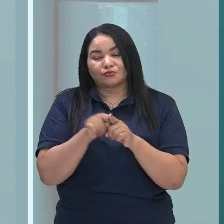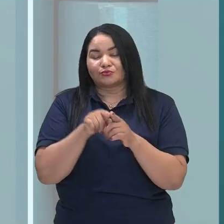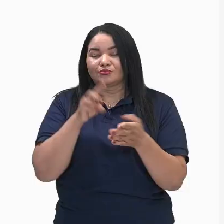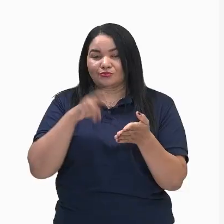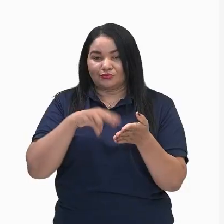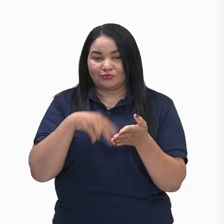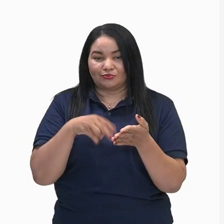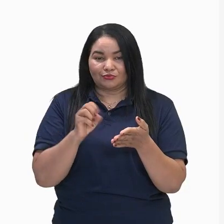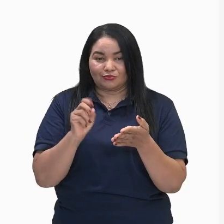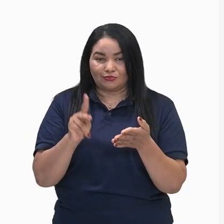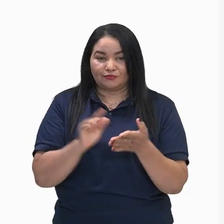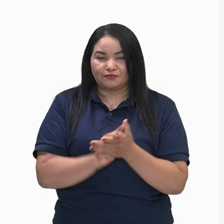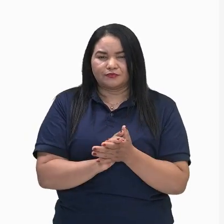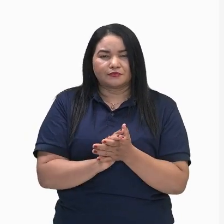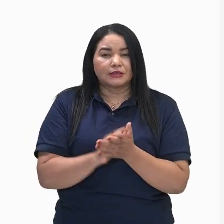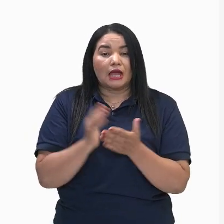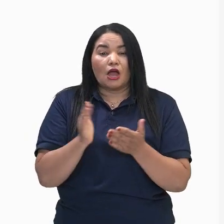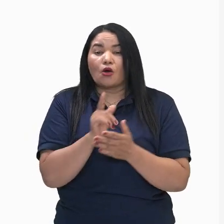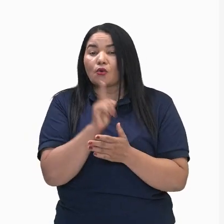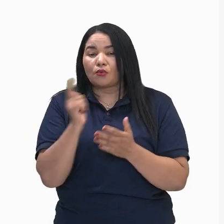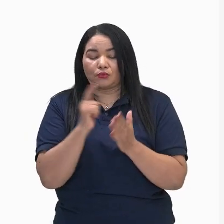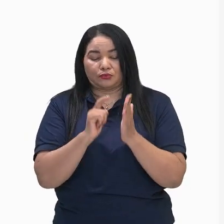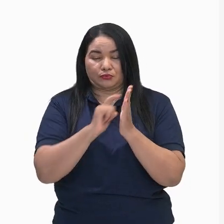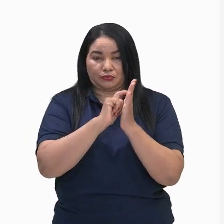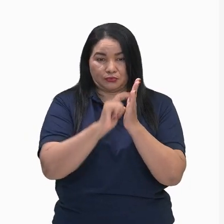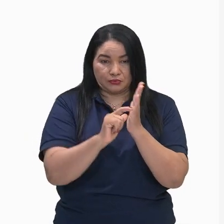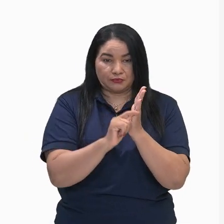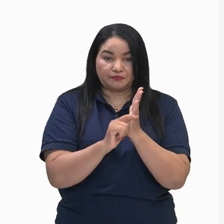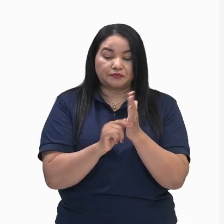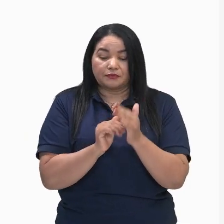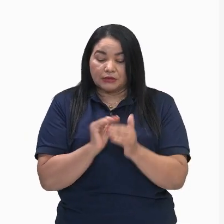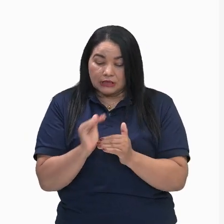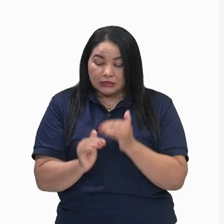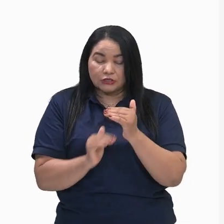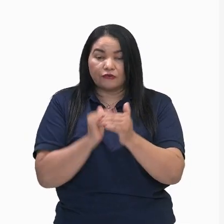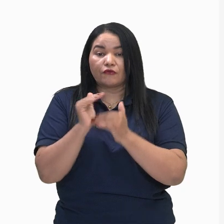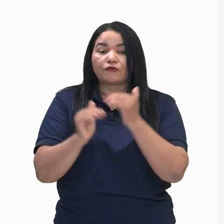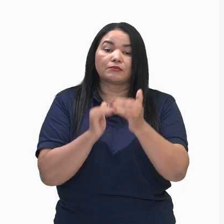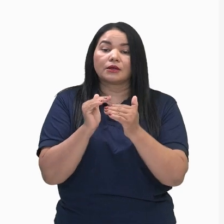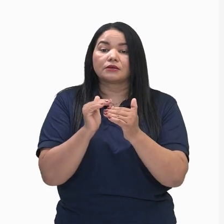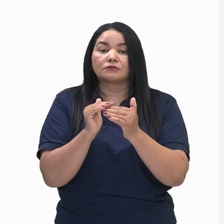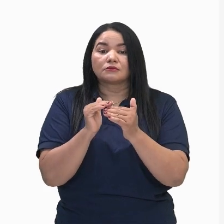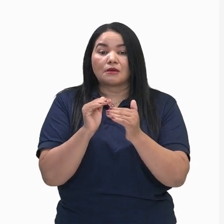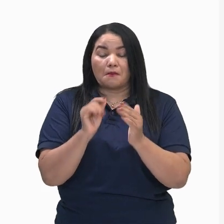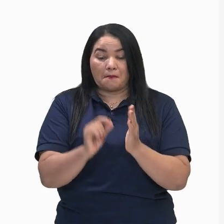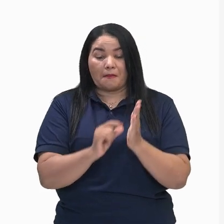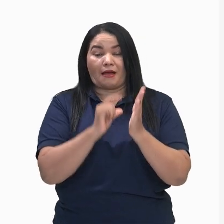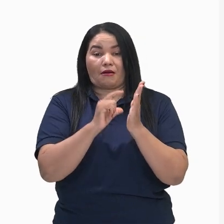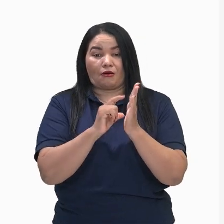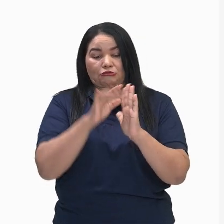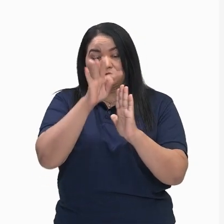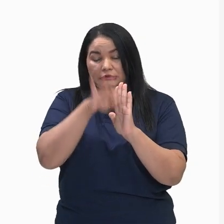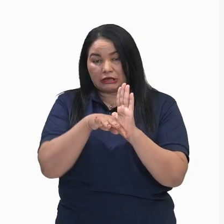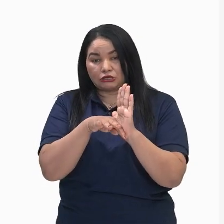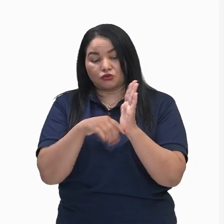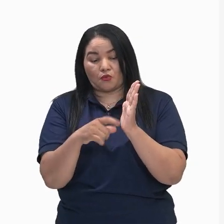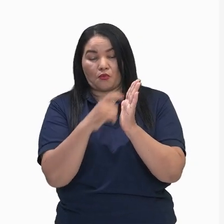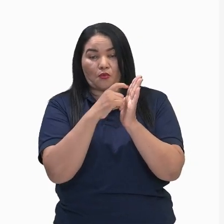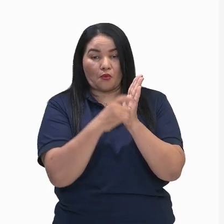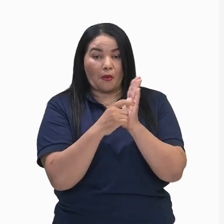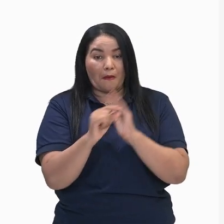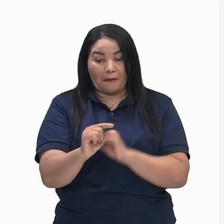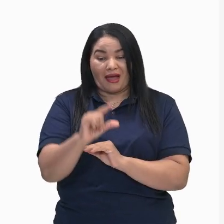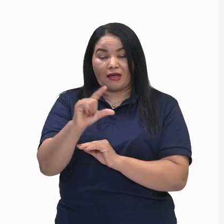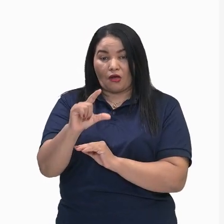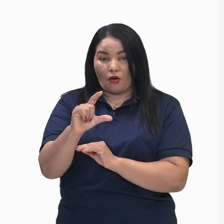o desenvolvimento? Já o desenvolvimento é a parte maior do texto, né? Como já está